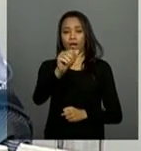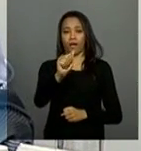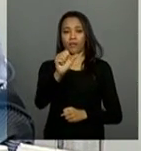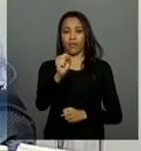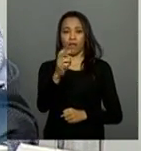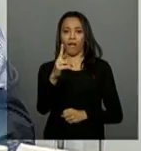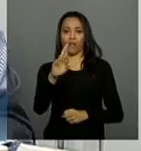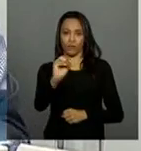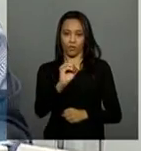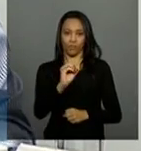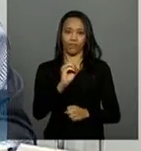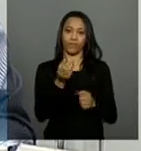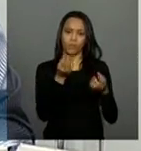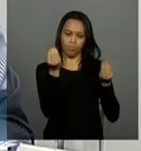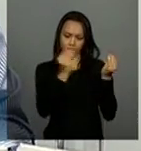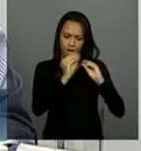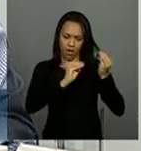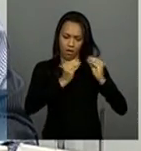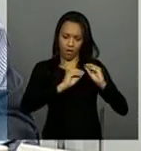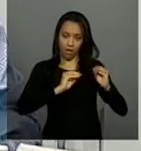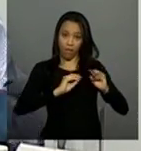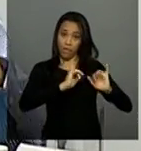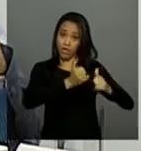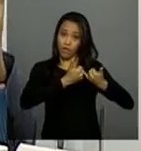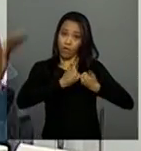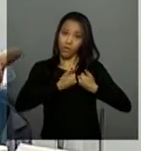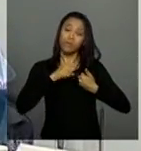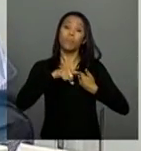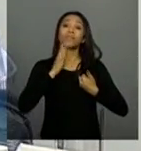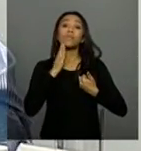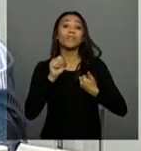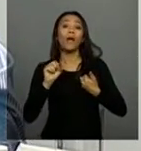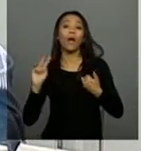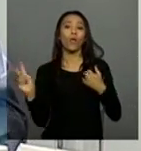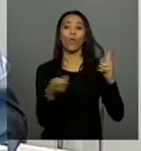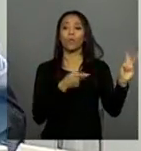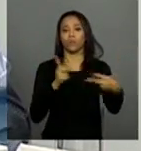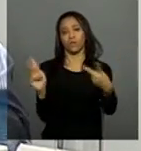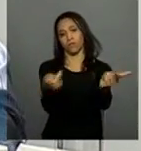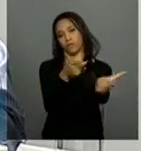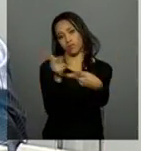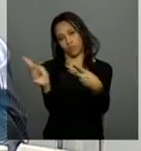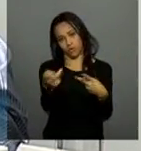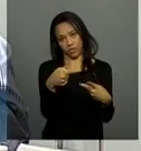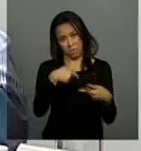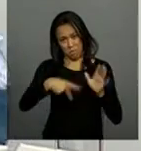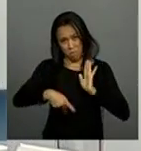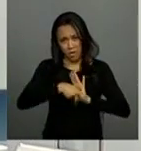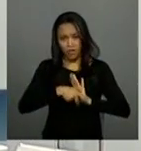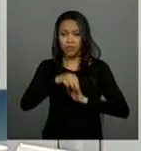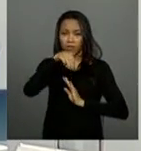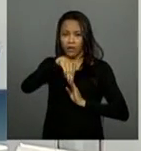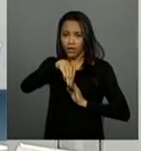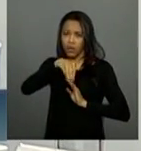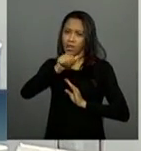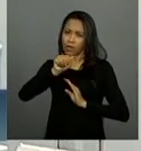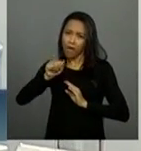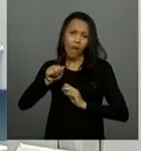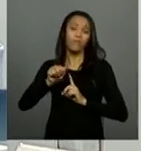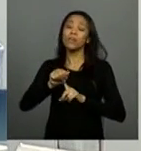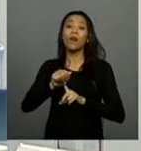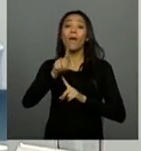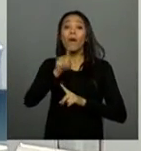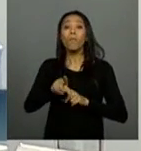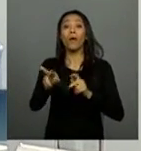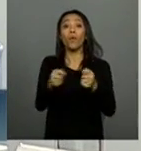país. E ele foi construído para isso. Ele não foi construído exclusivamente para ser uma base do Ministério do Meio Ambiente. Ele é um programa de regularização ambiental